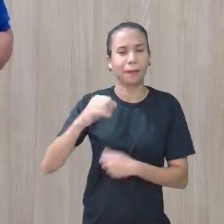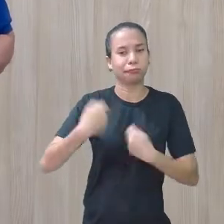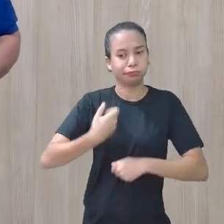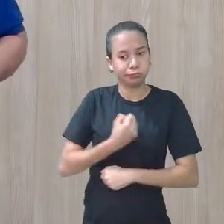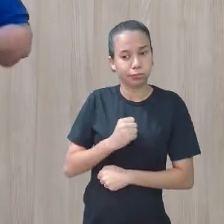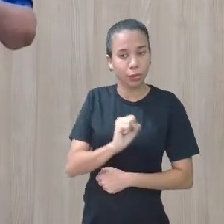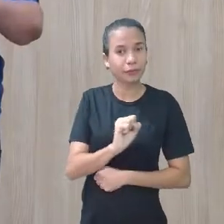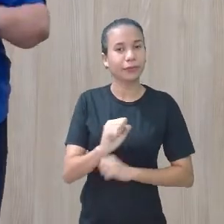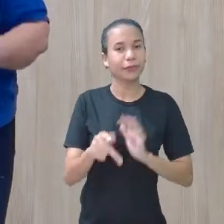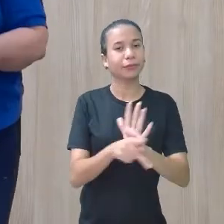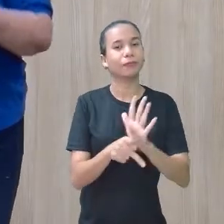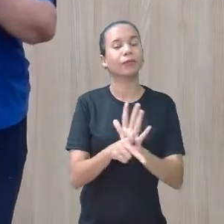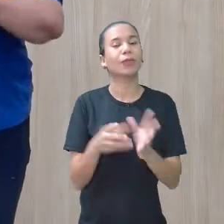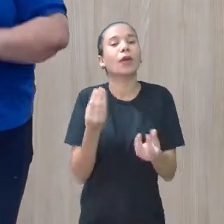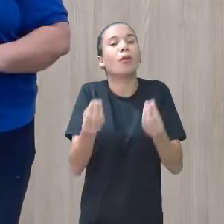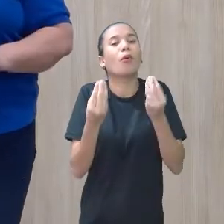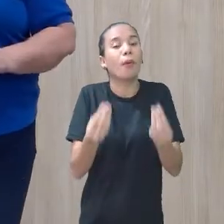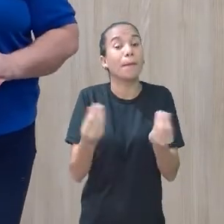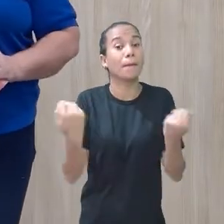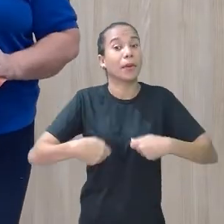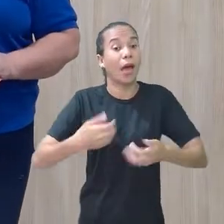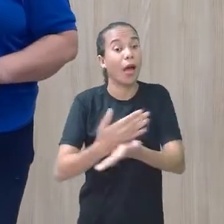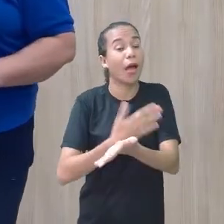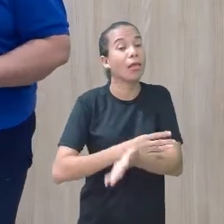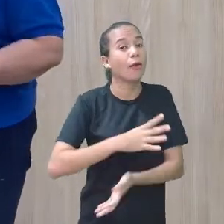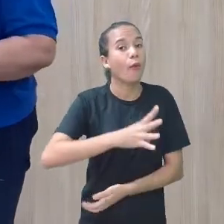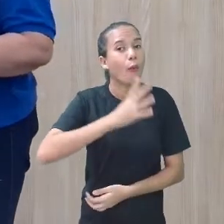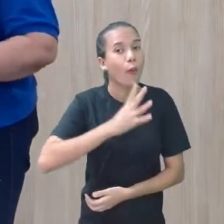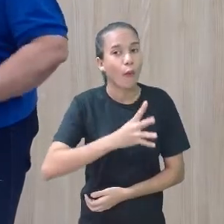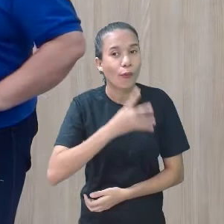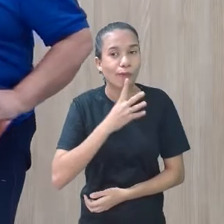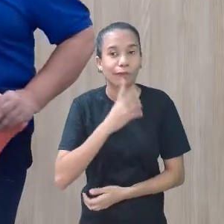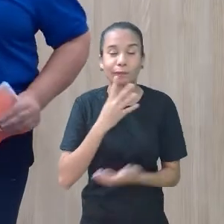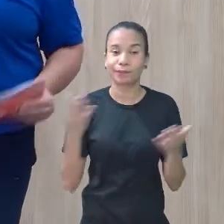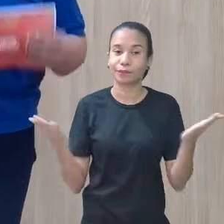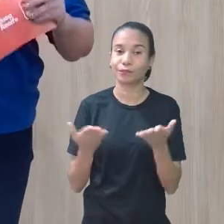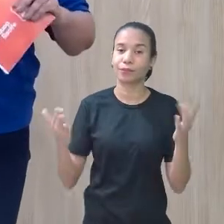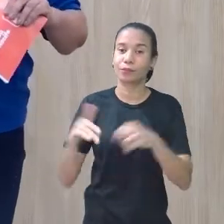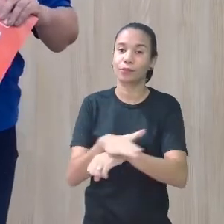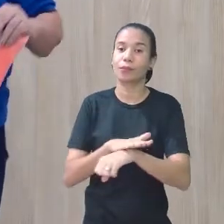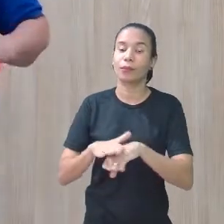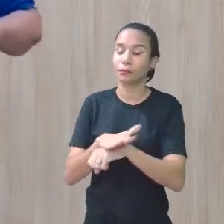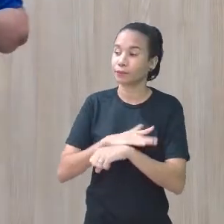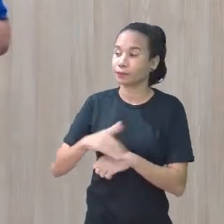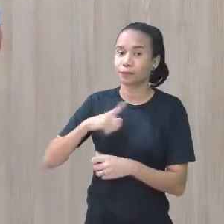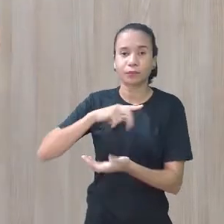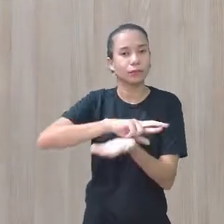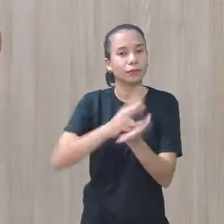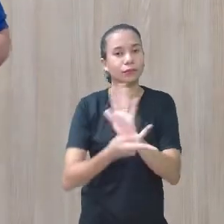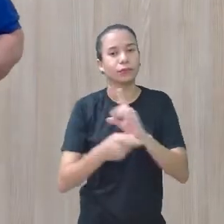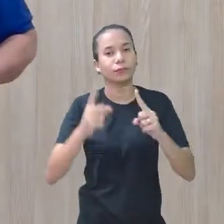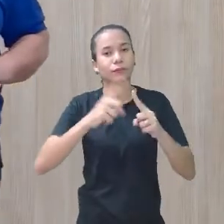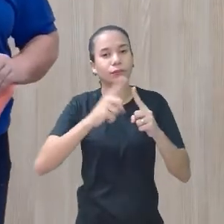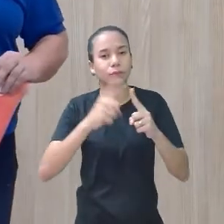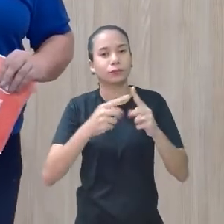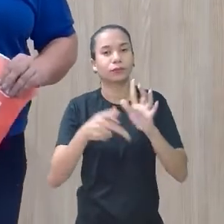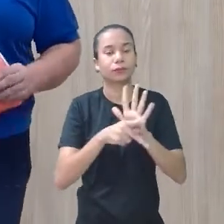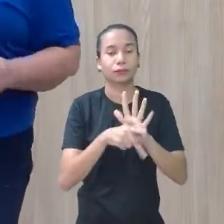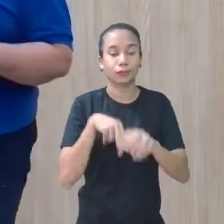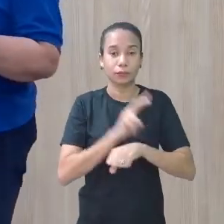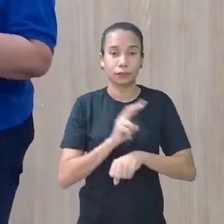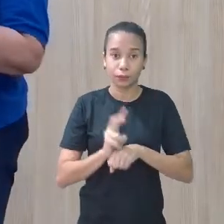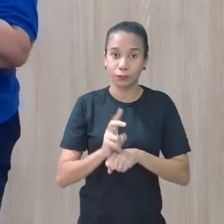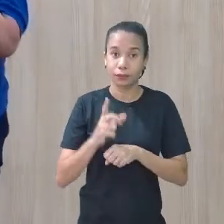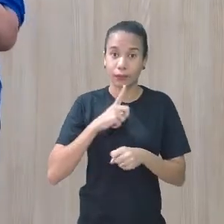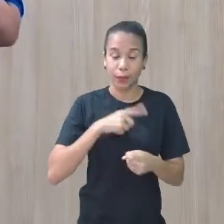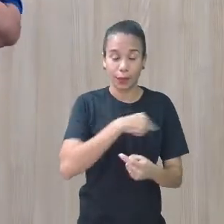se defender. Mas, para isso, a gente tem que conhecer, não é? Então, vamos falar mais. Então, existem vários tipos de imunidade. A gente